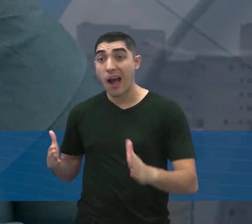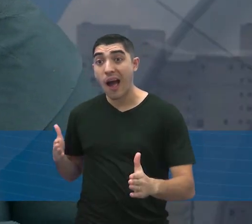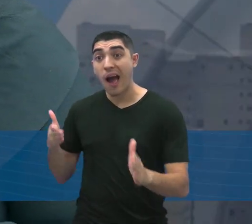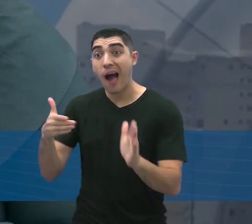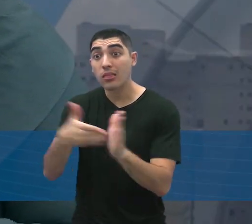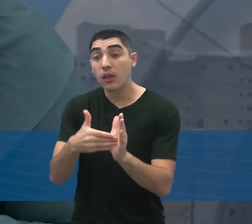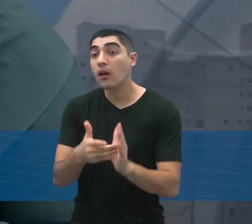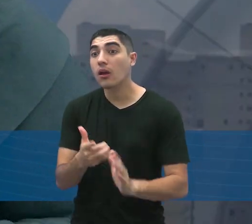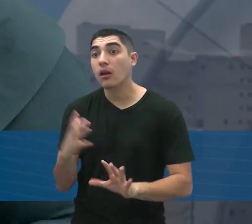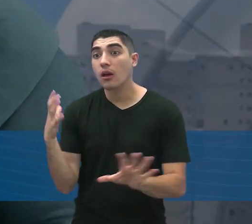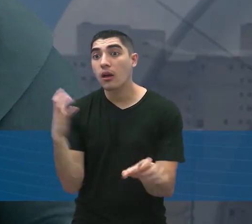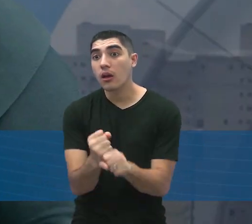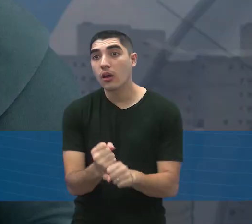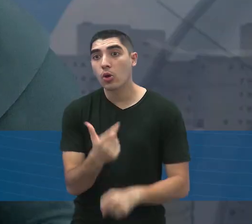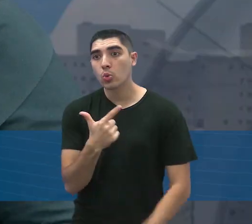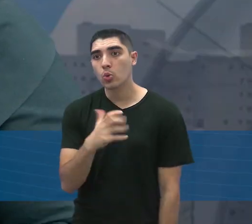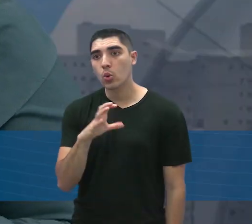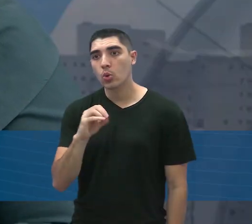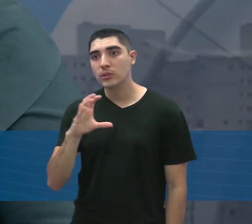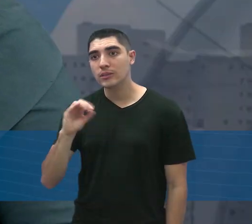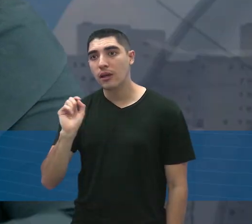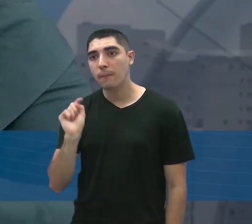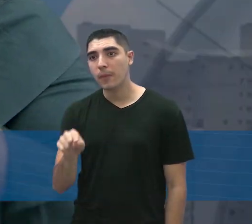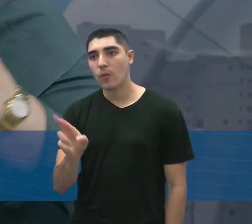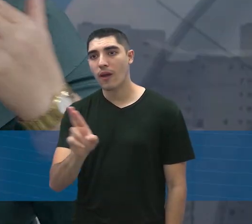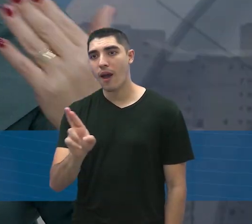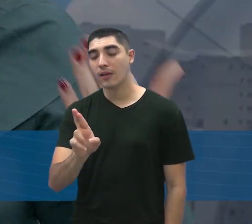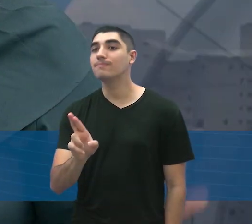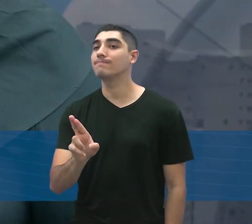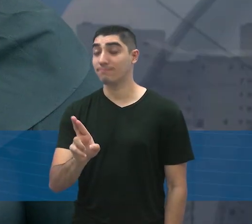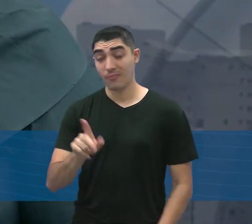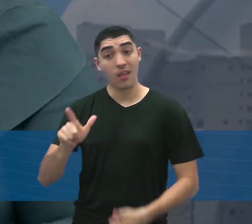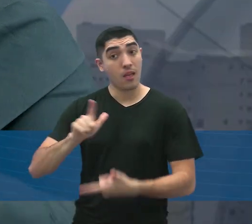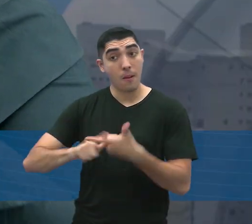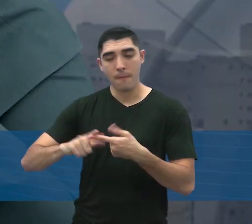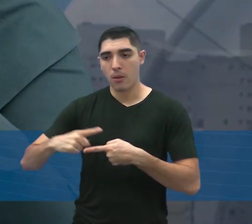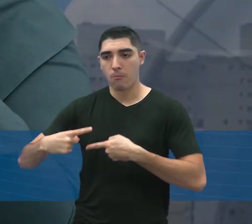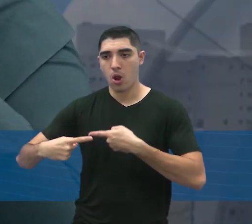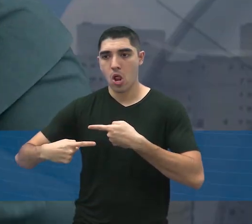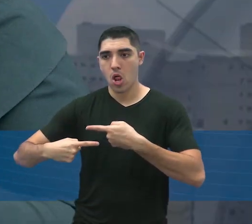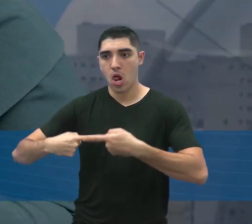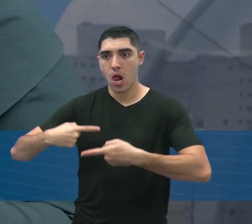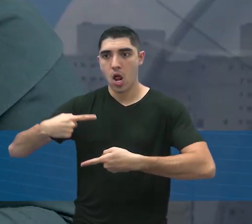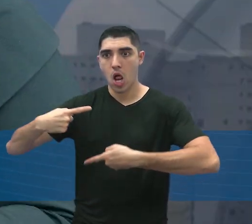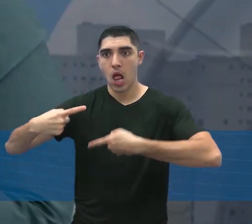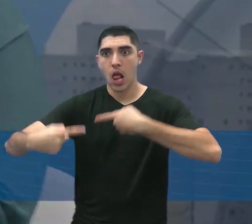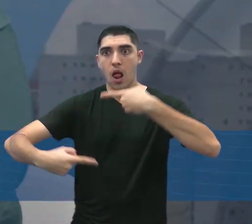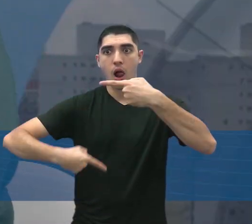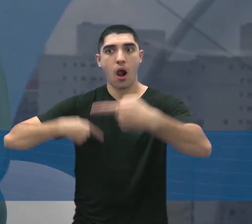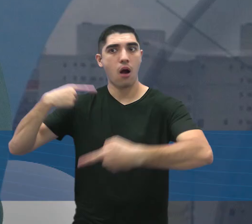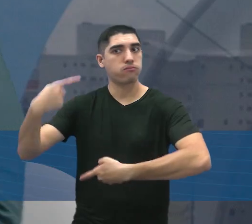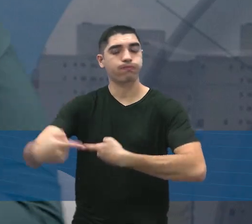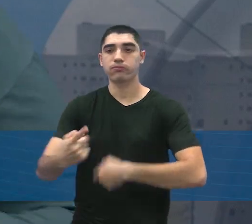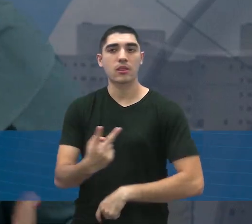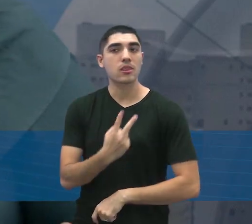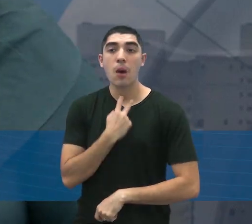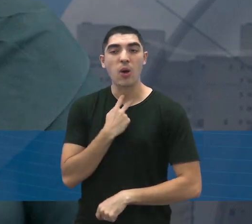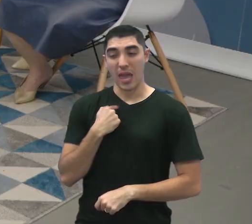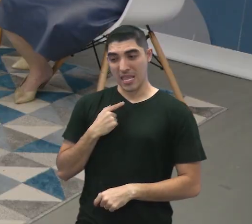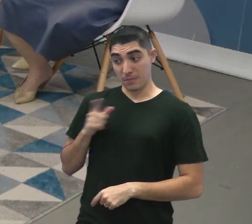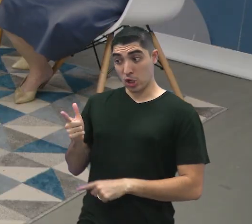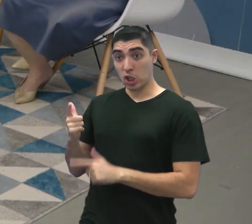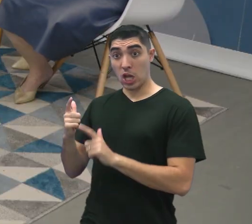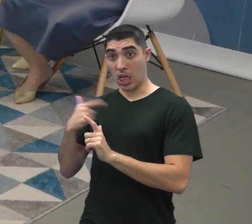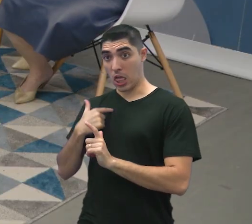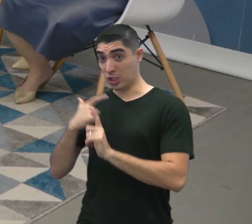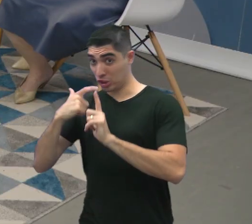R$200 mil em menos de um ano. Então isso vira uma bola de neve. Então uma coisa que a gente não pode fazer, pegar uma dívida para pagar a outra.